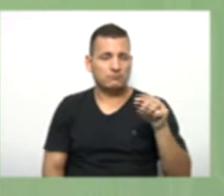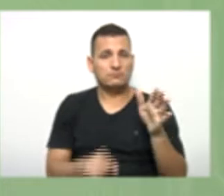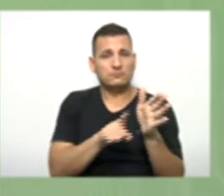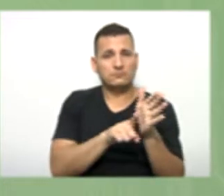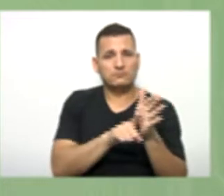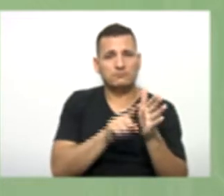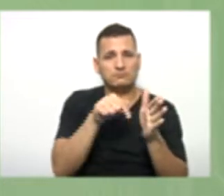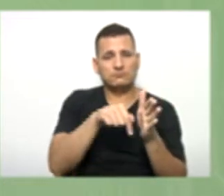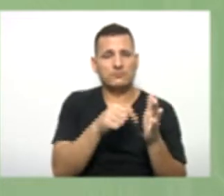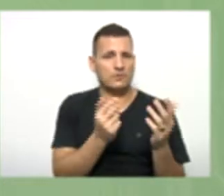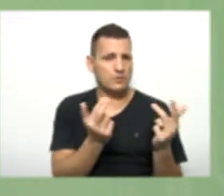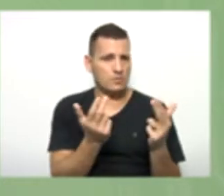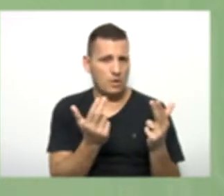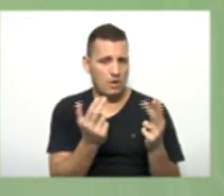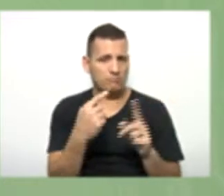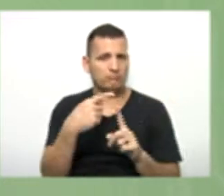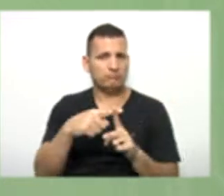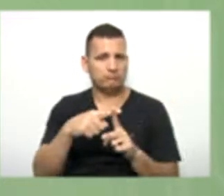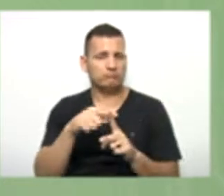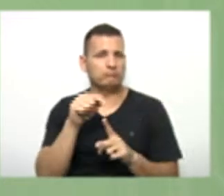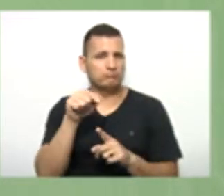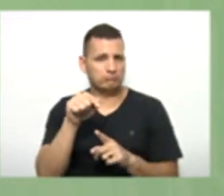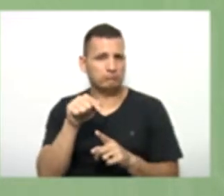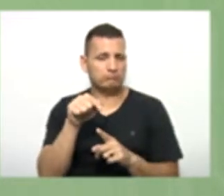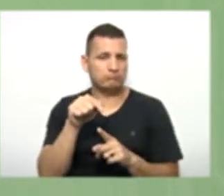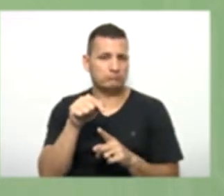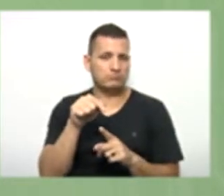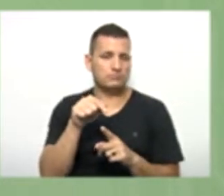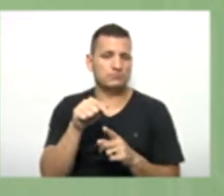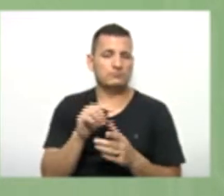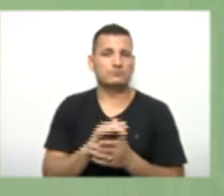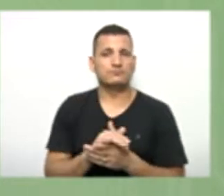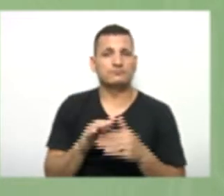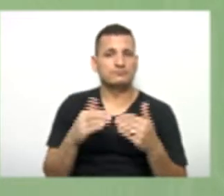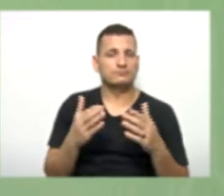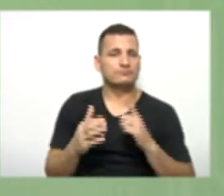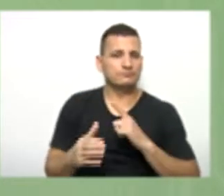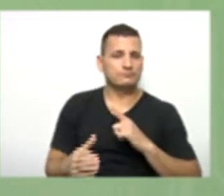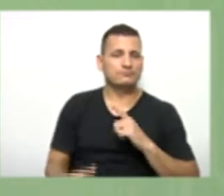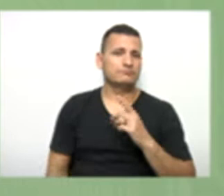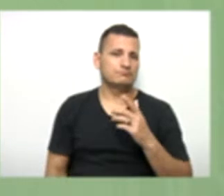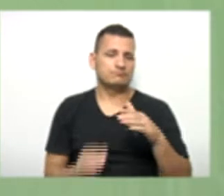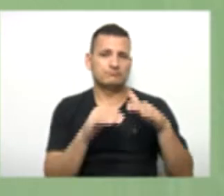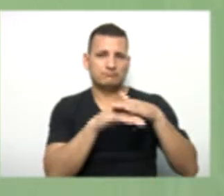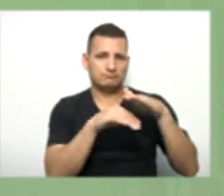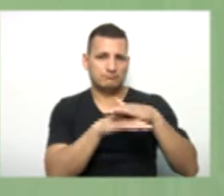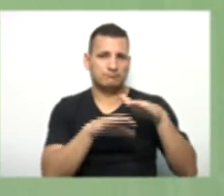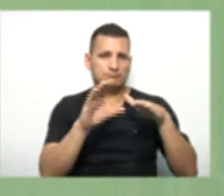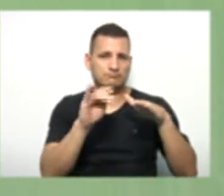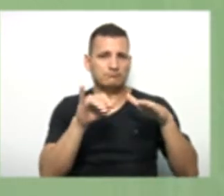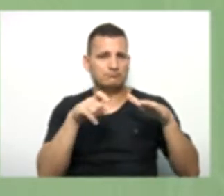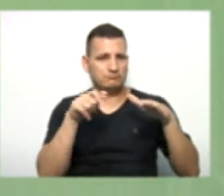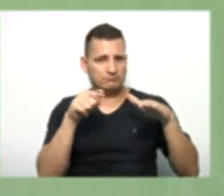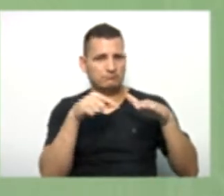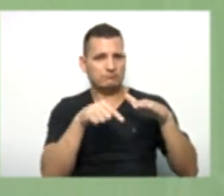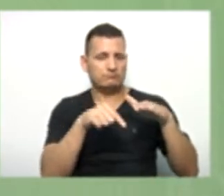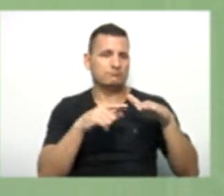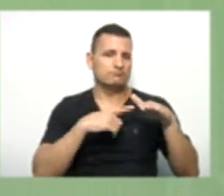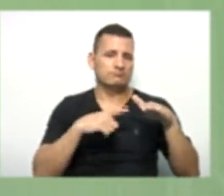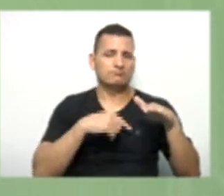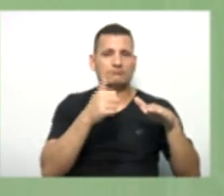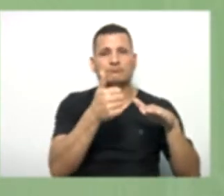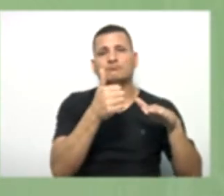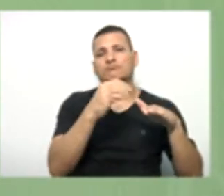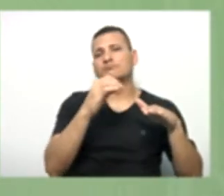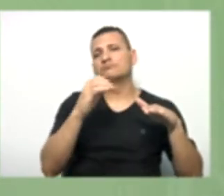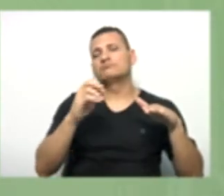forem iguais aos valores dos créditos. Então, vamos lá, eu tenho a conta caixa, né? Então, a conta caixa tem